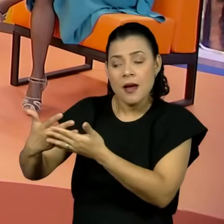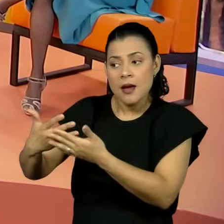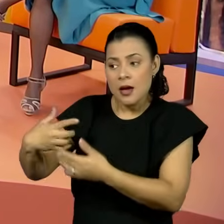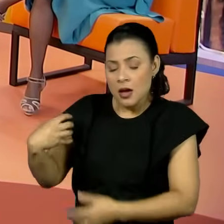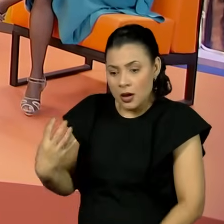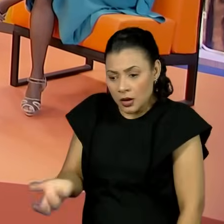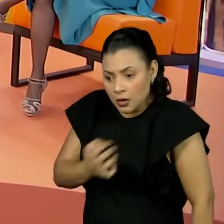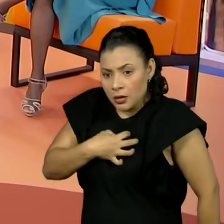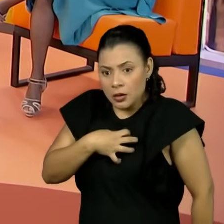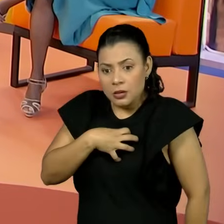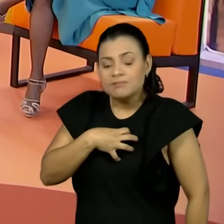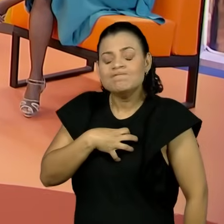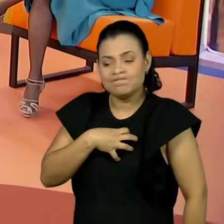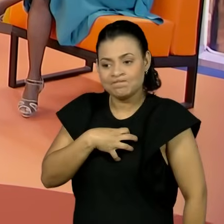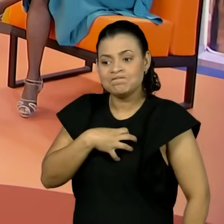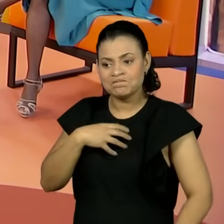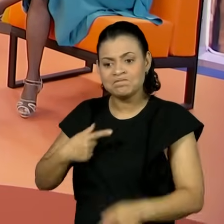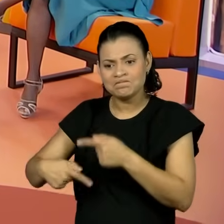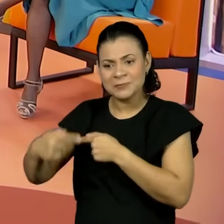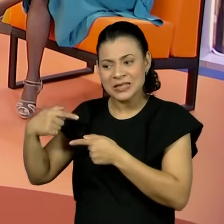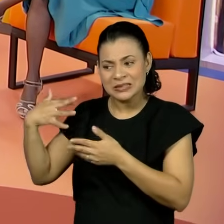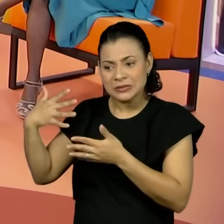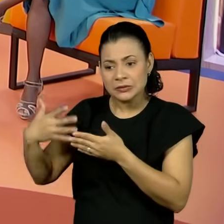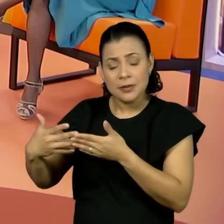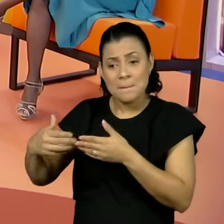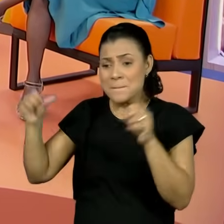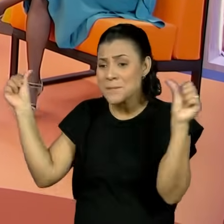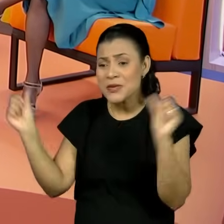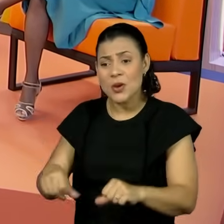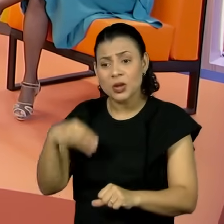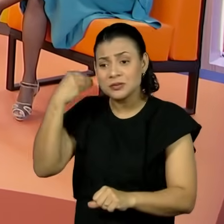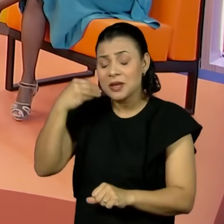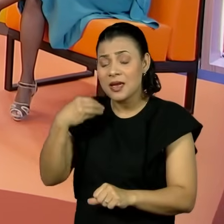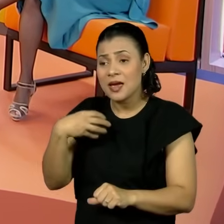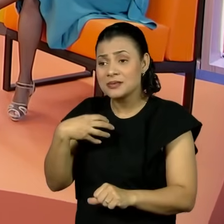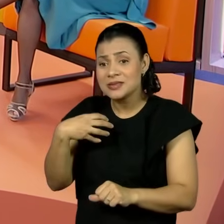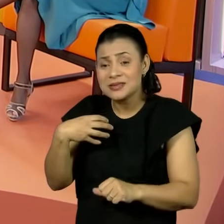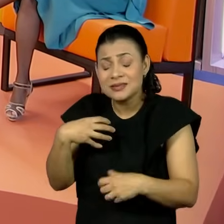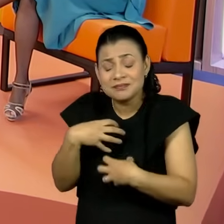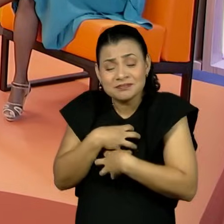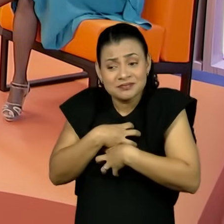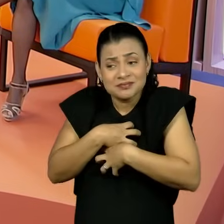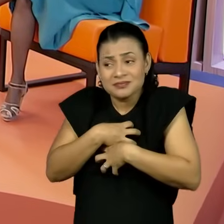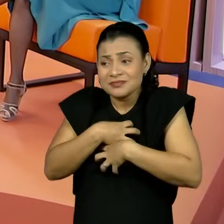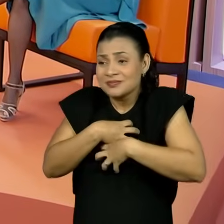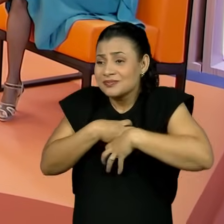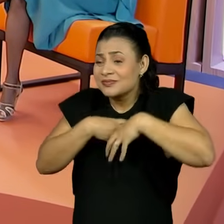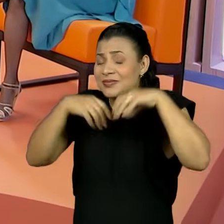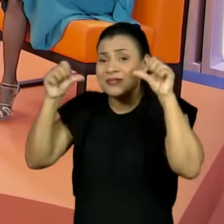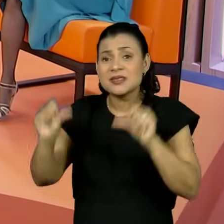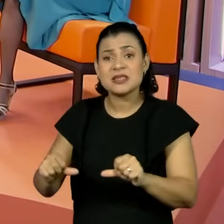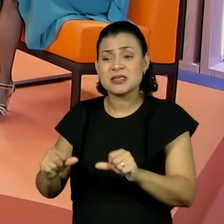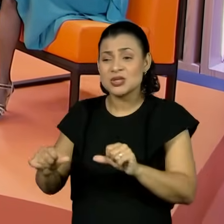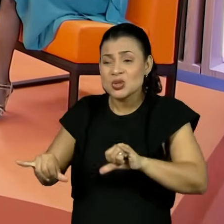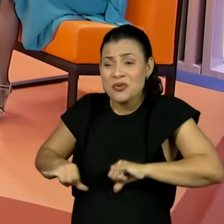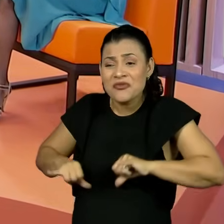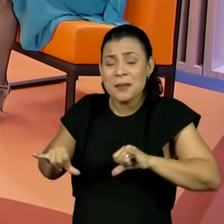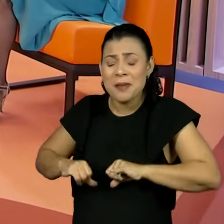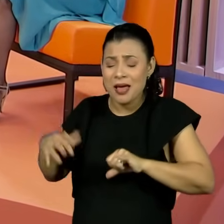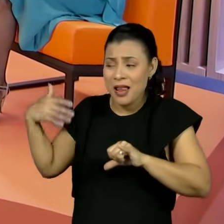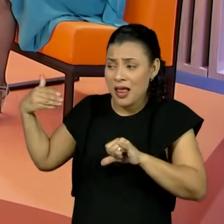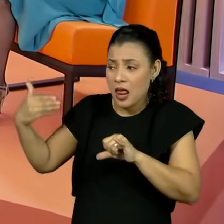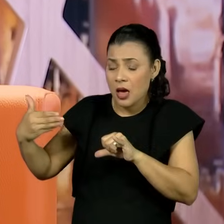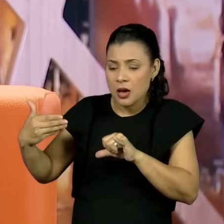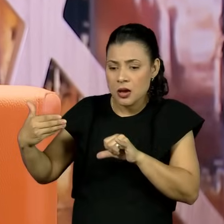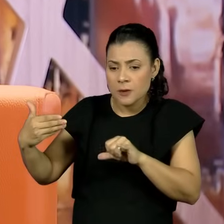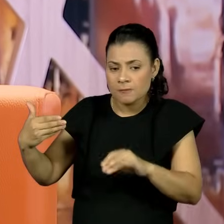e a gente relabora a pior experiência que um ser humano pode ter vivido, de modo que, quando a gente está falando de